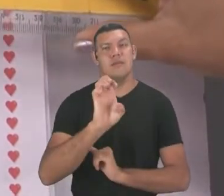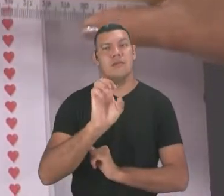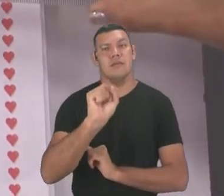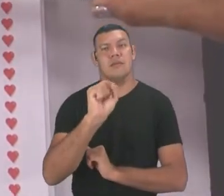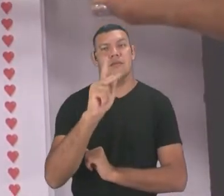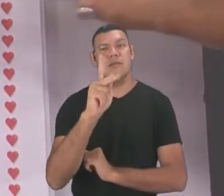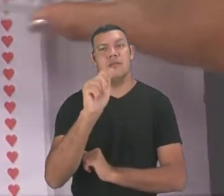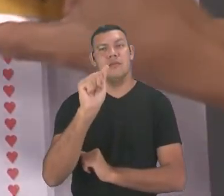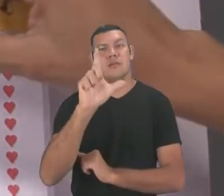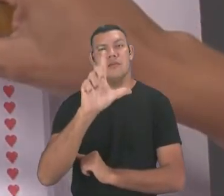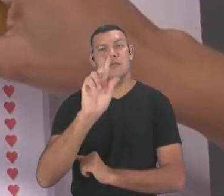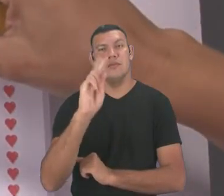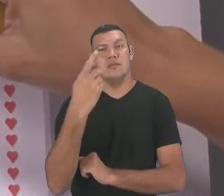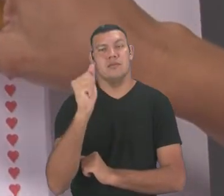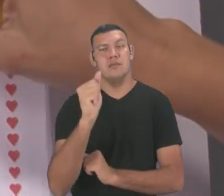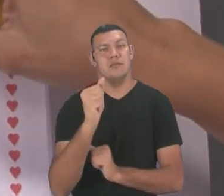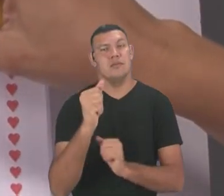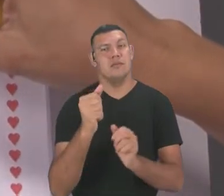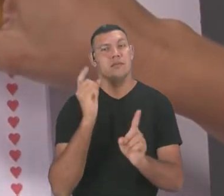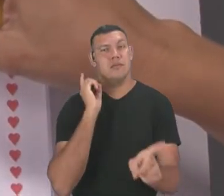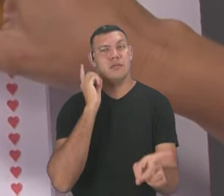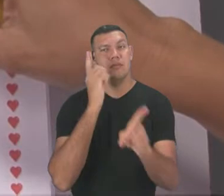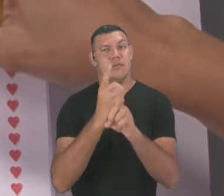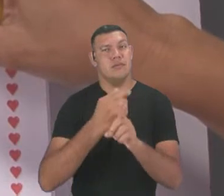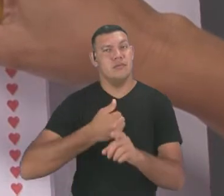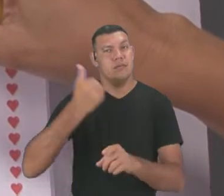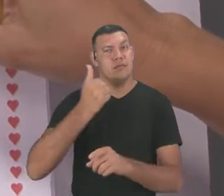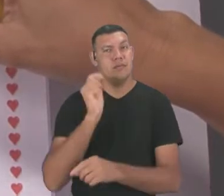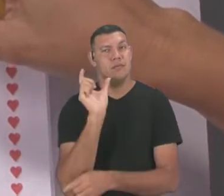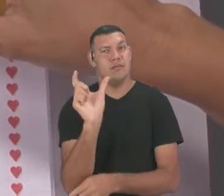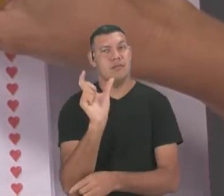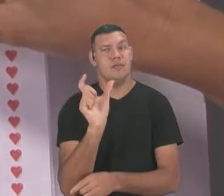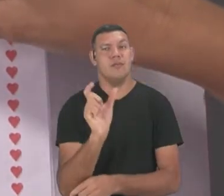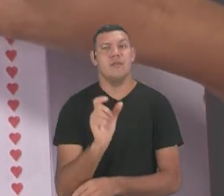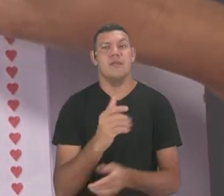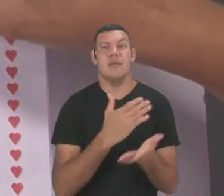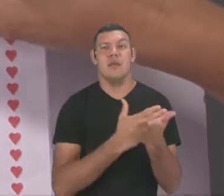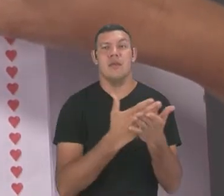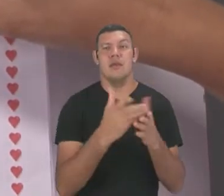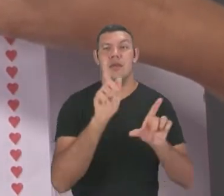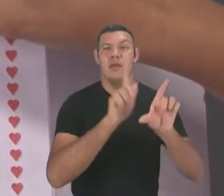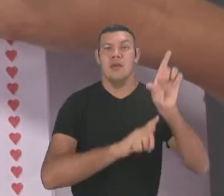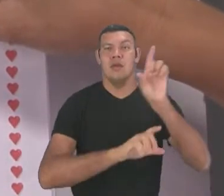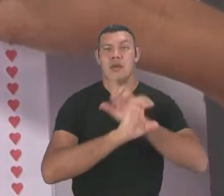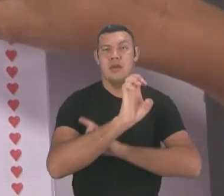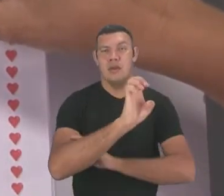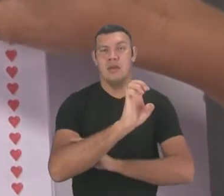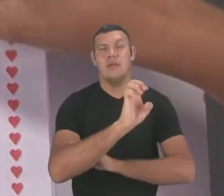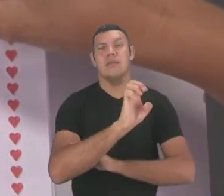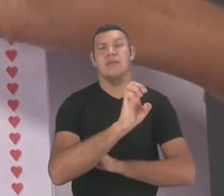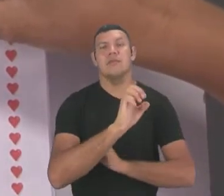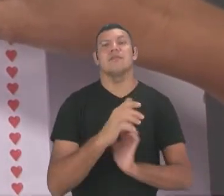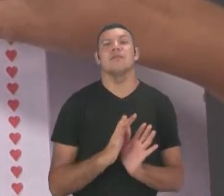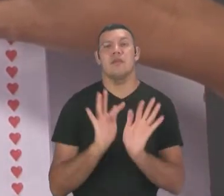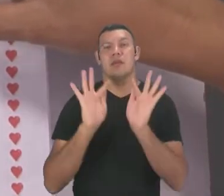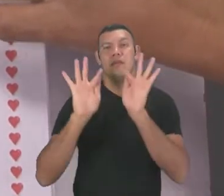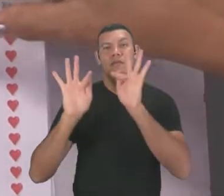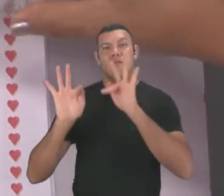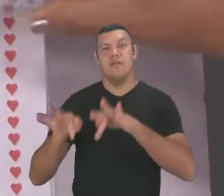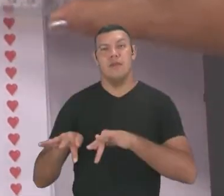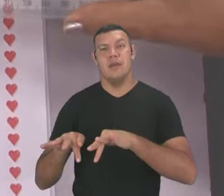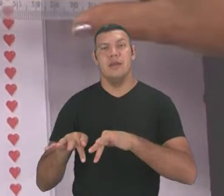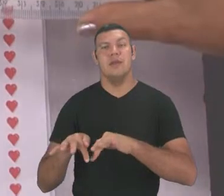espalhar encontramos a primeira palavra e começa a inicia com a letra eu sou Inicial é ex